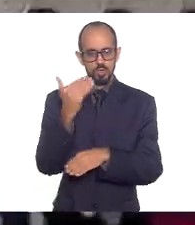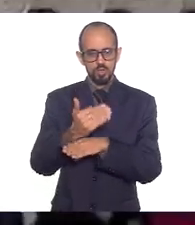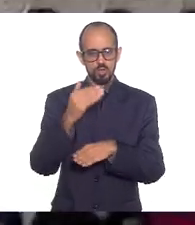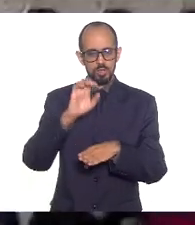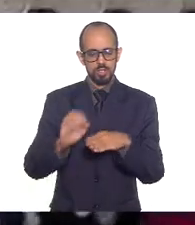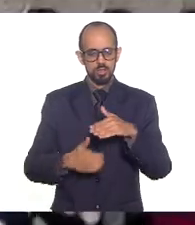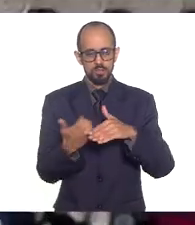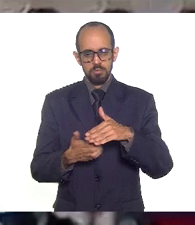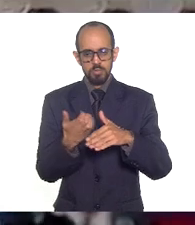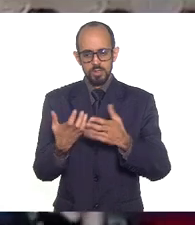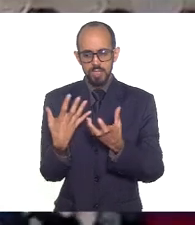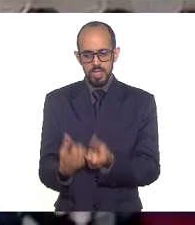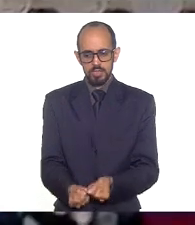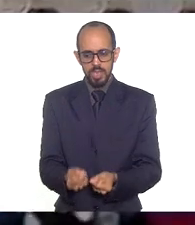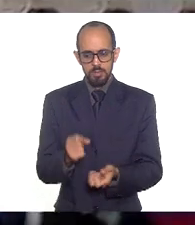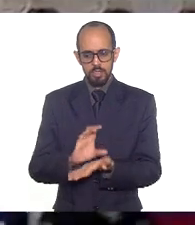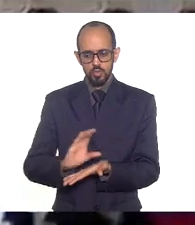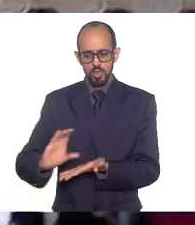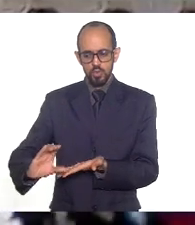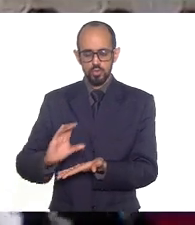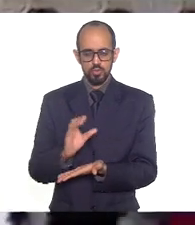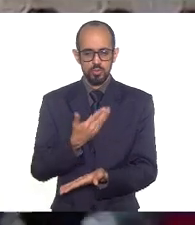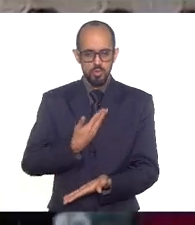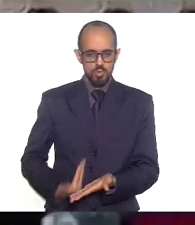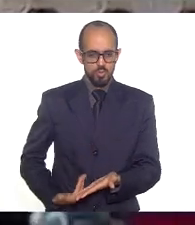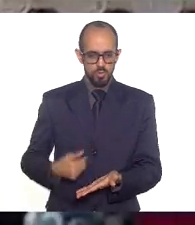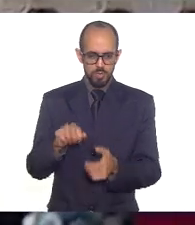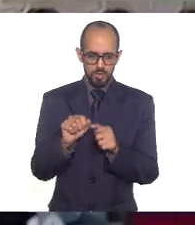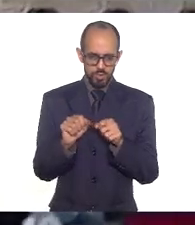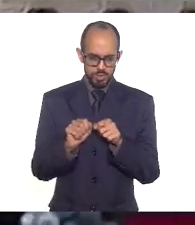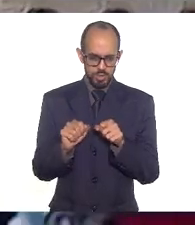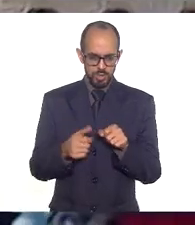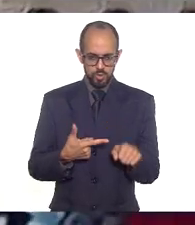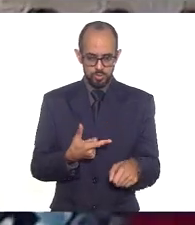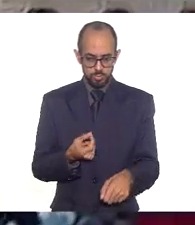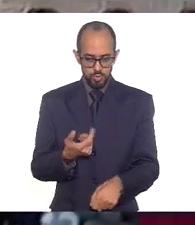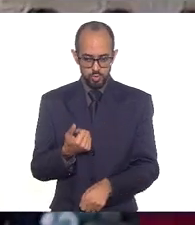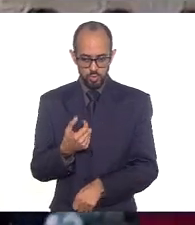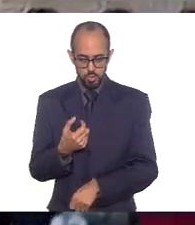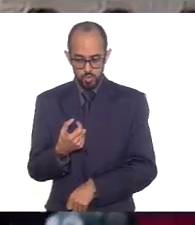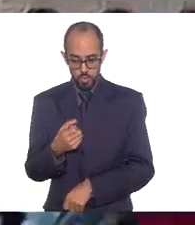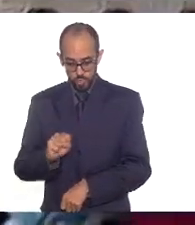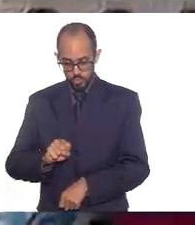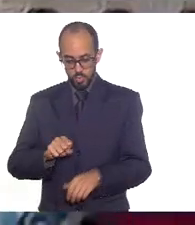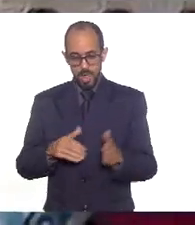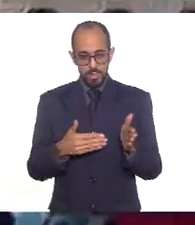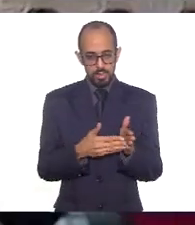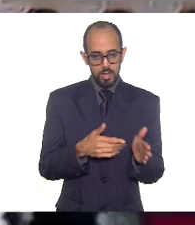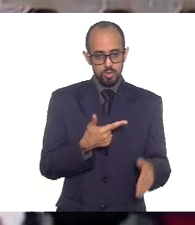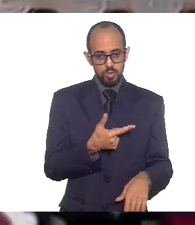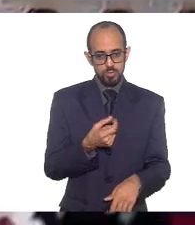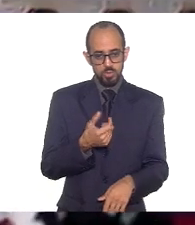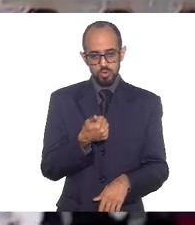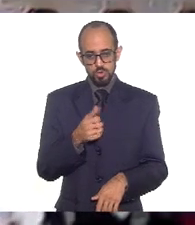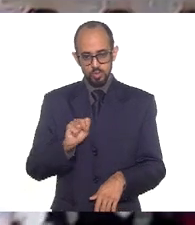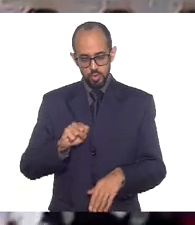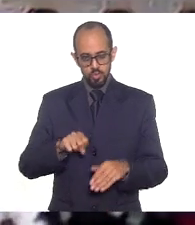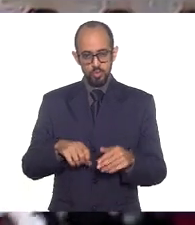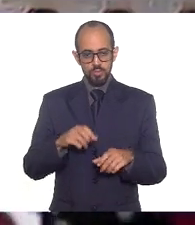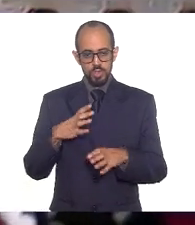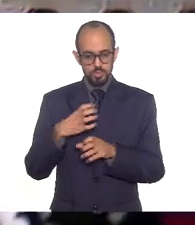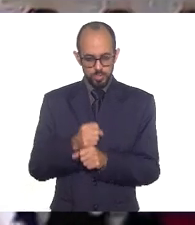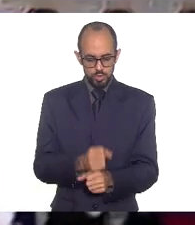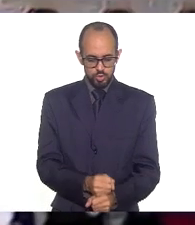que recebem recursos públicos para prestar C a letra 2008/2018 ouvir o levantamento